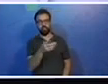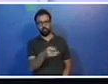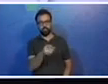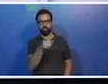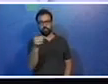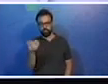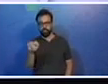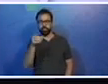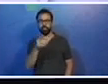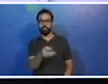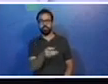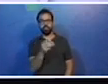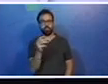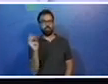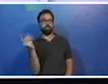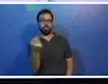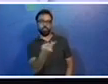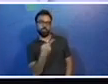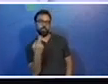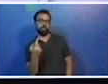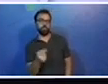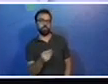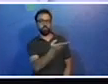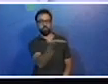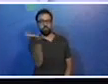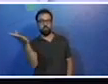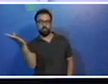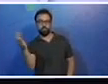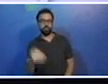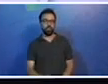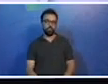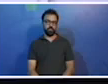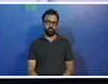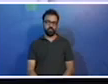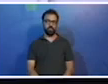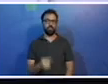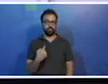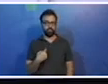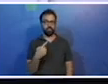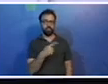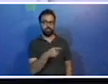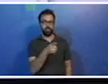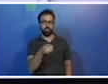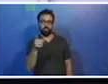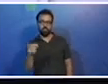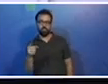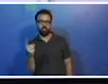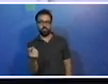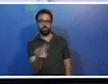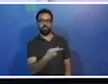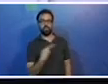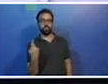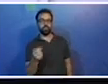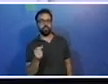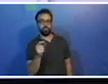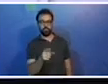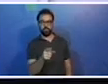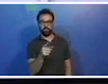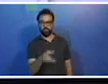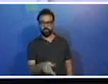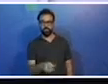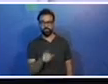she, it, we, you and they. Ok? Eu, você, ele, ela, isto, nós, vocês, eles e